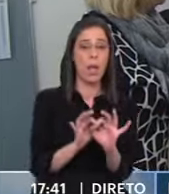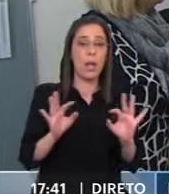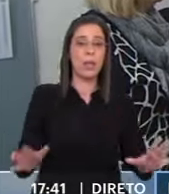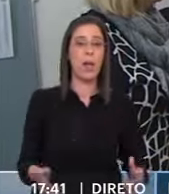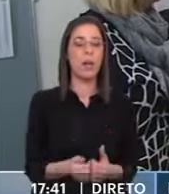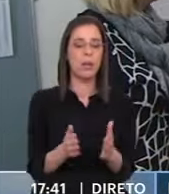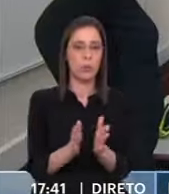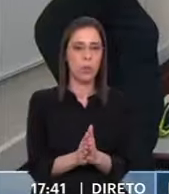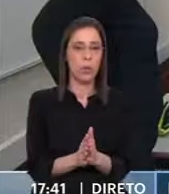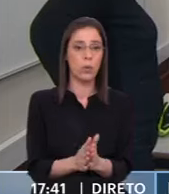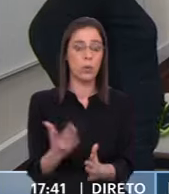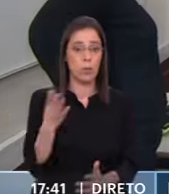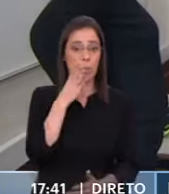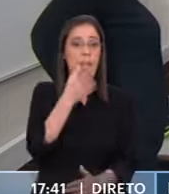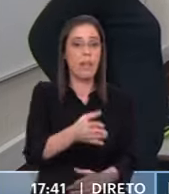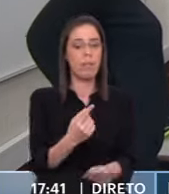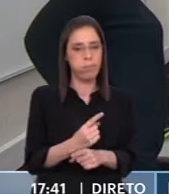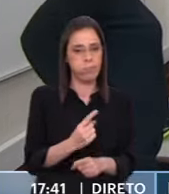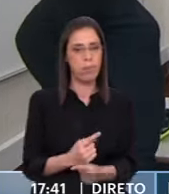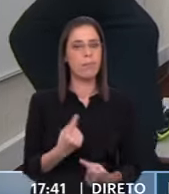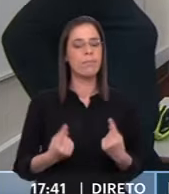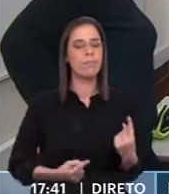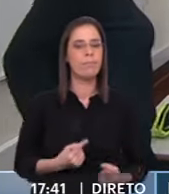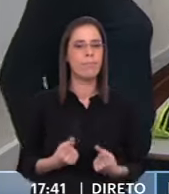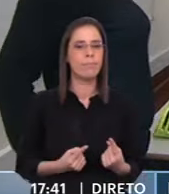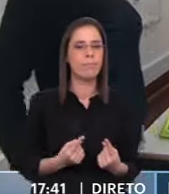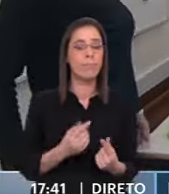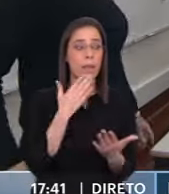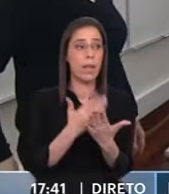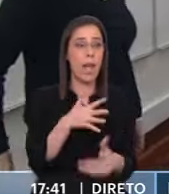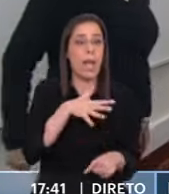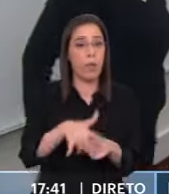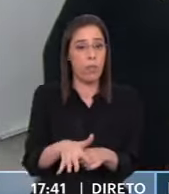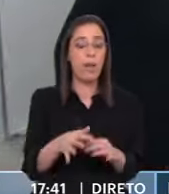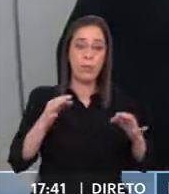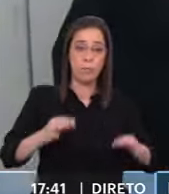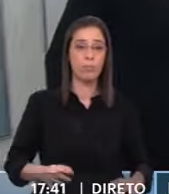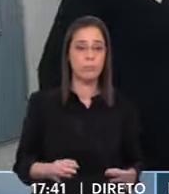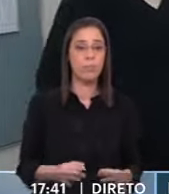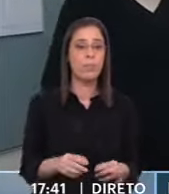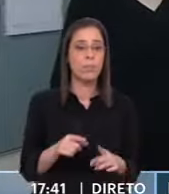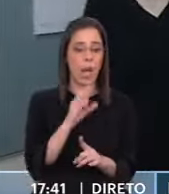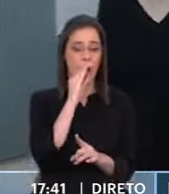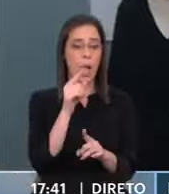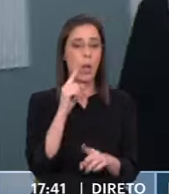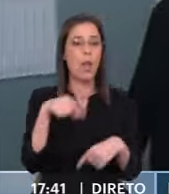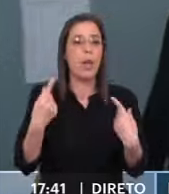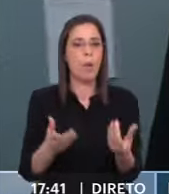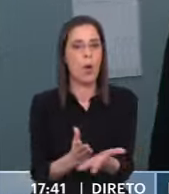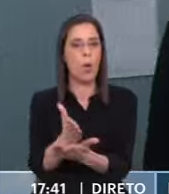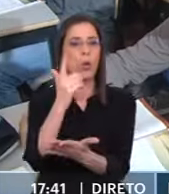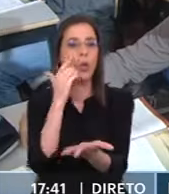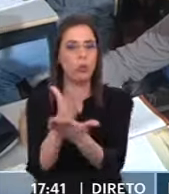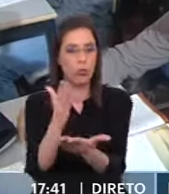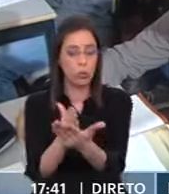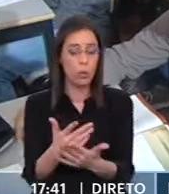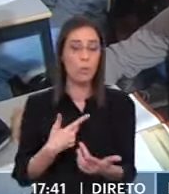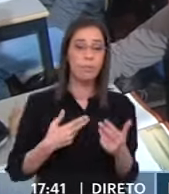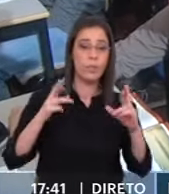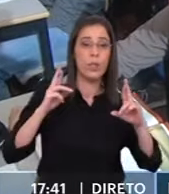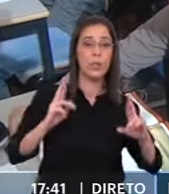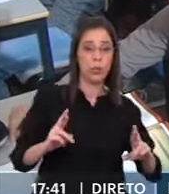e que, como dizia o Flint, também tem alguma implicação no próprio percurso académico dos alunos. E, portanto, o que nós